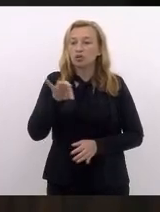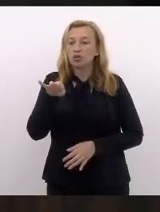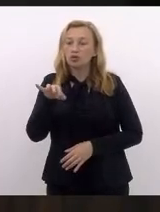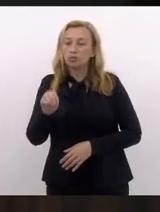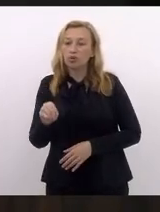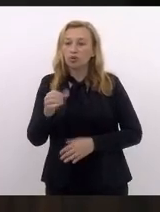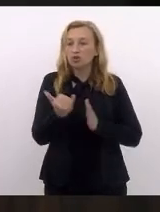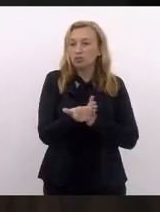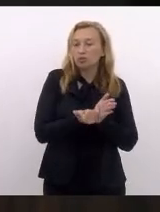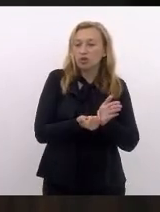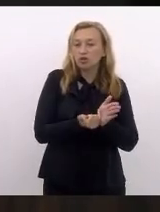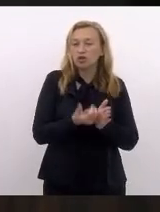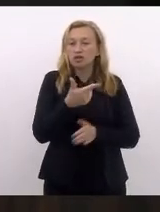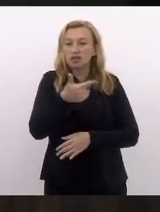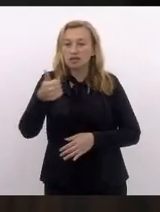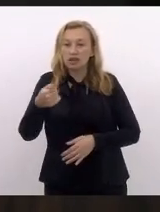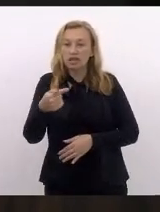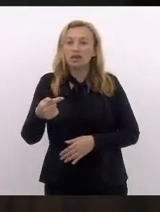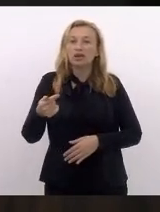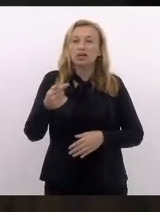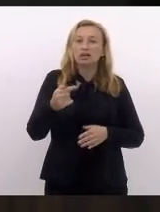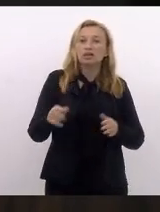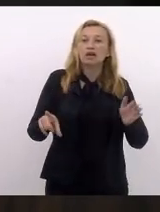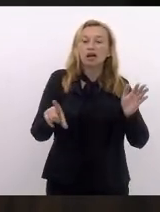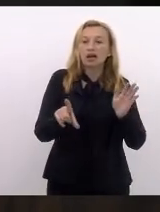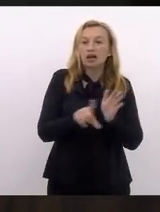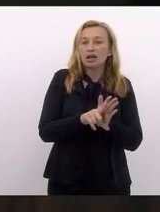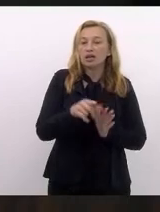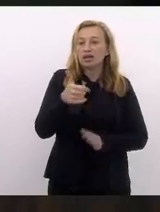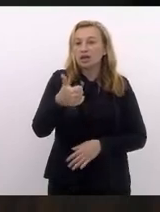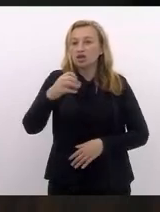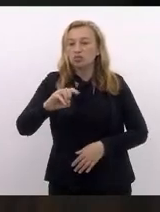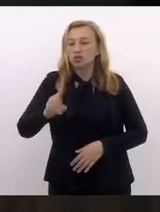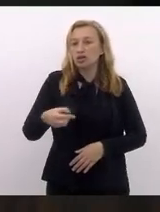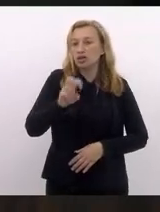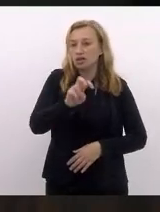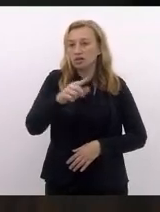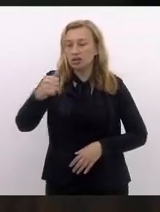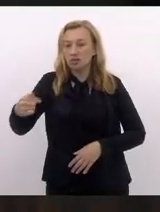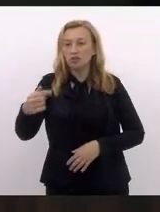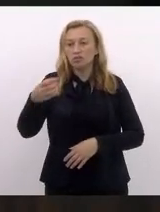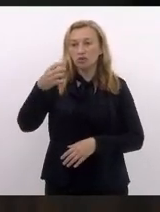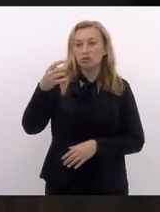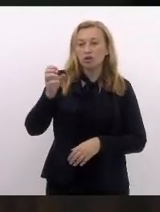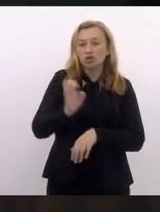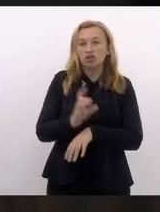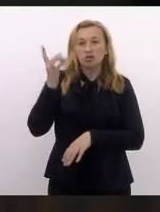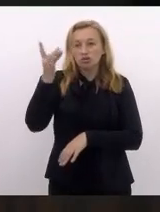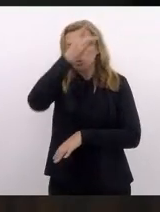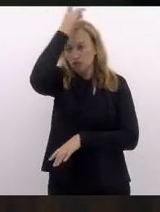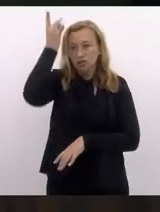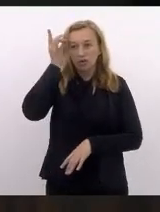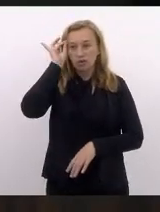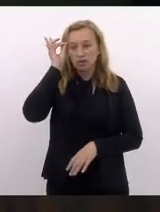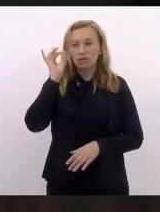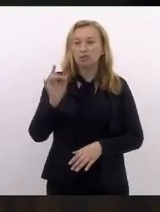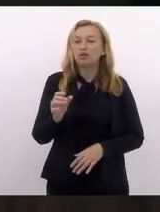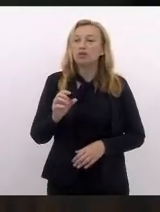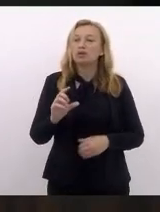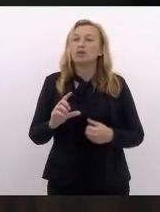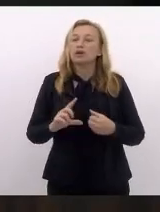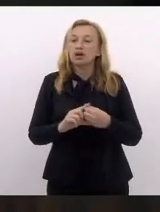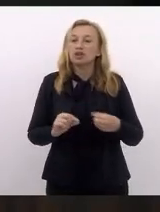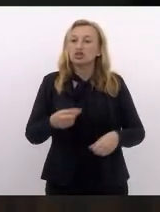líquido imposta no artigo 17 da lei 10568/16 do Estado do Espírito Santo no combate Para o